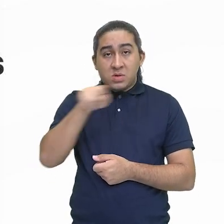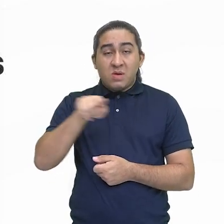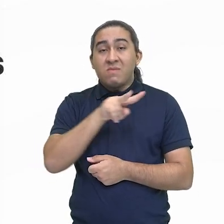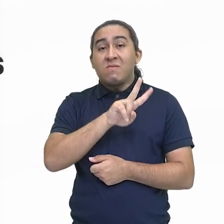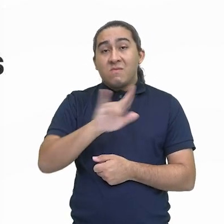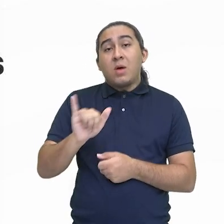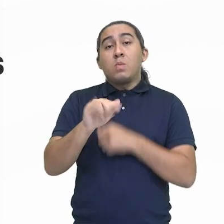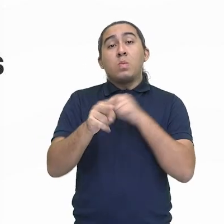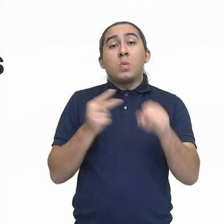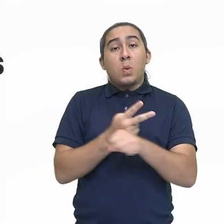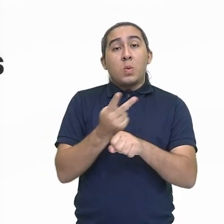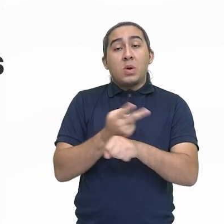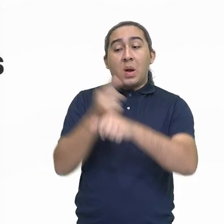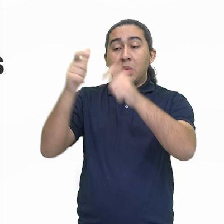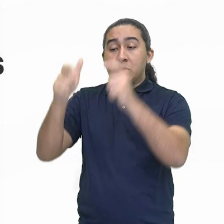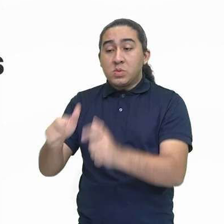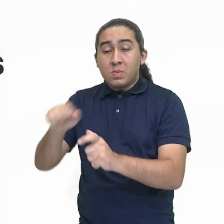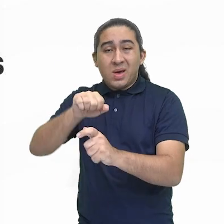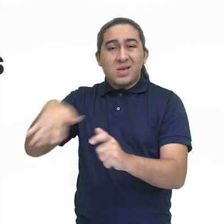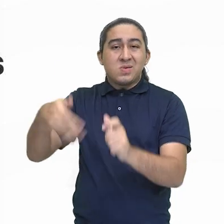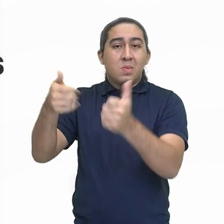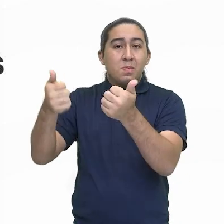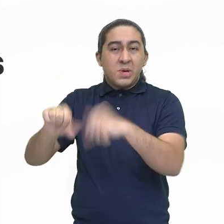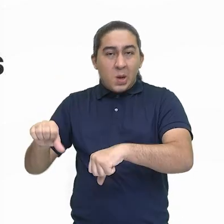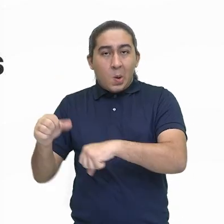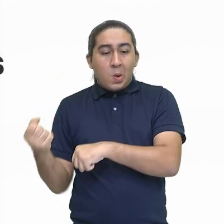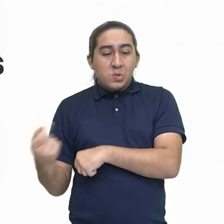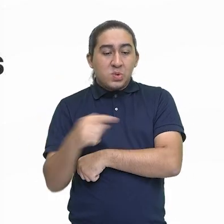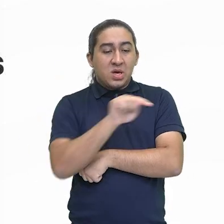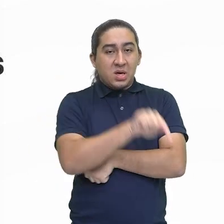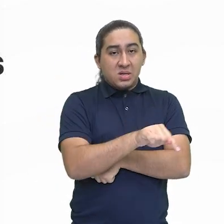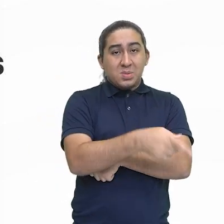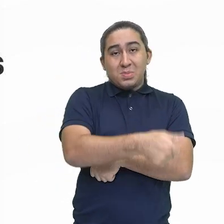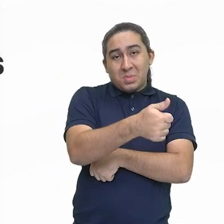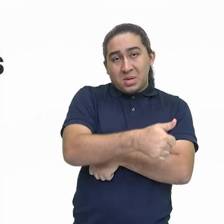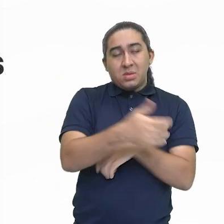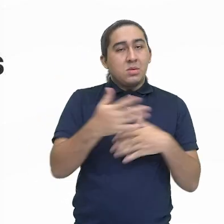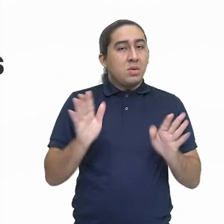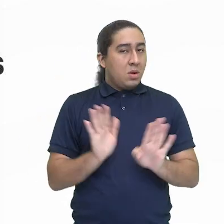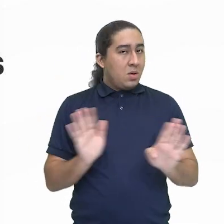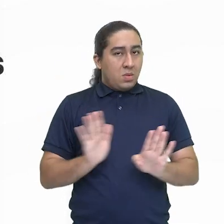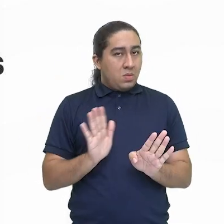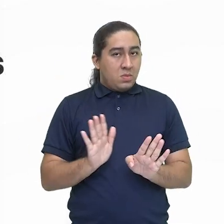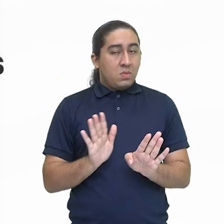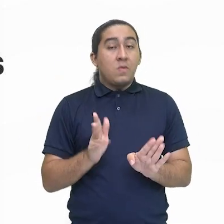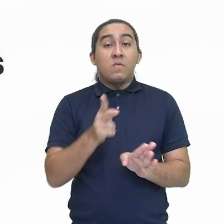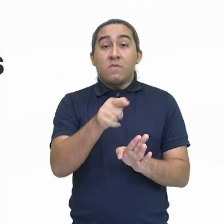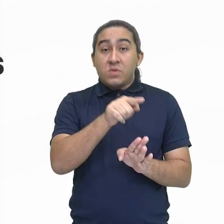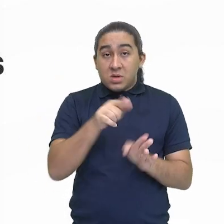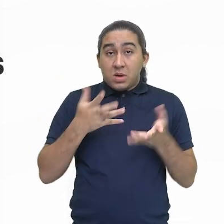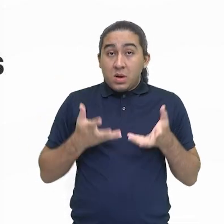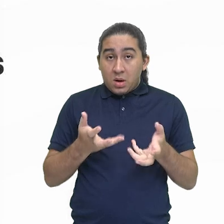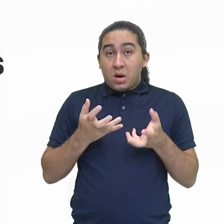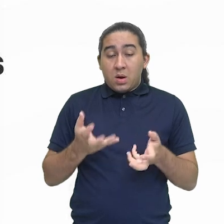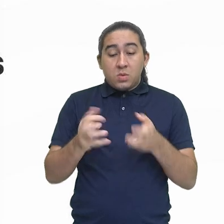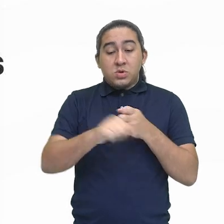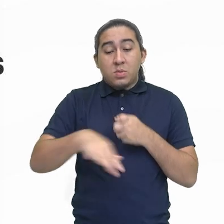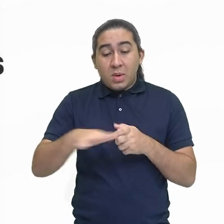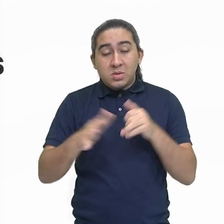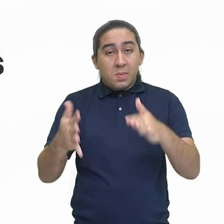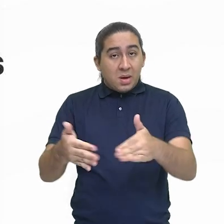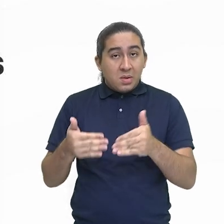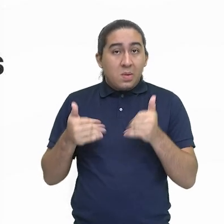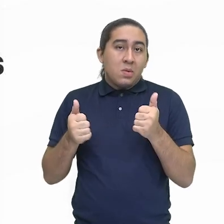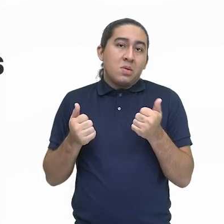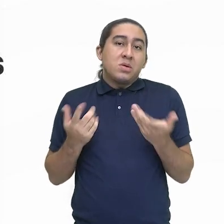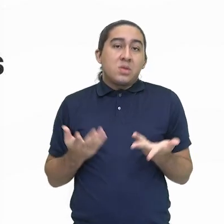situação pior de onde você está saindo, né? Então, você quer ali um lugar onde você possa ter uma qualidade de vida melhor. E aí